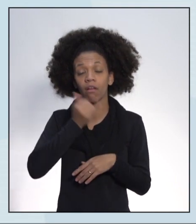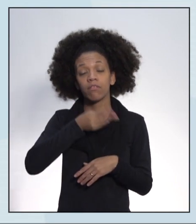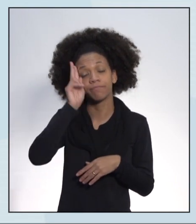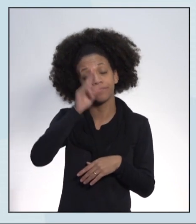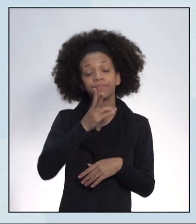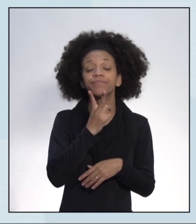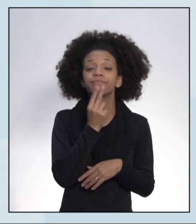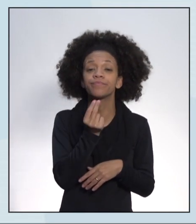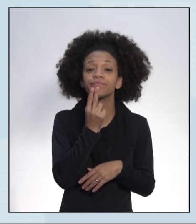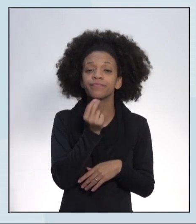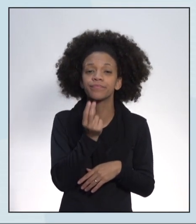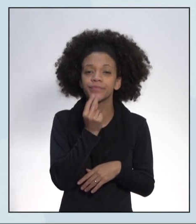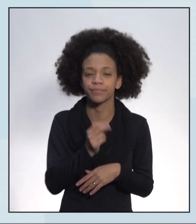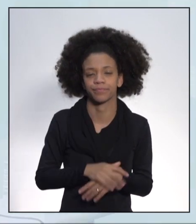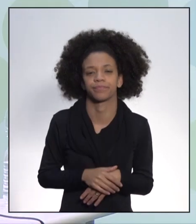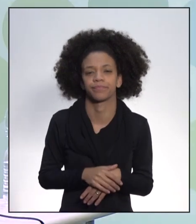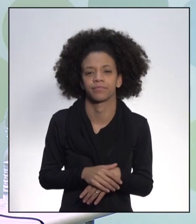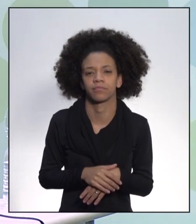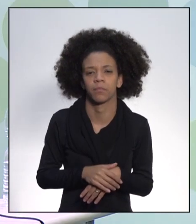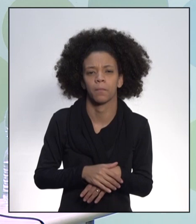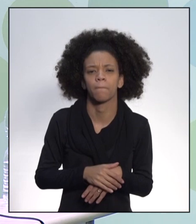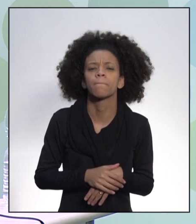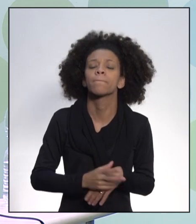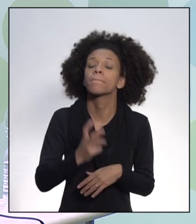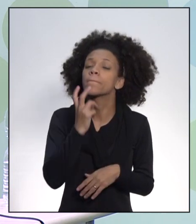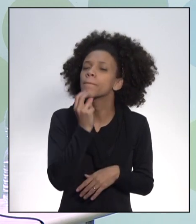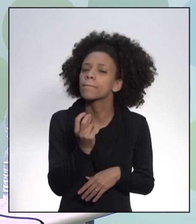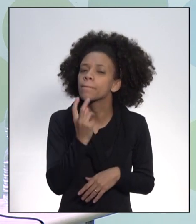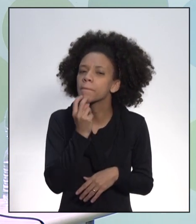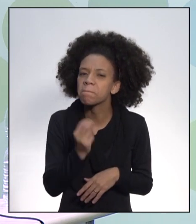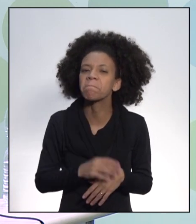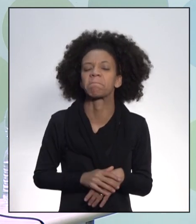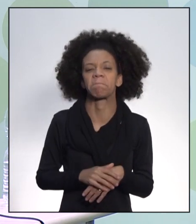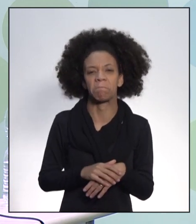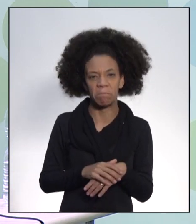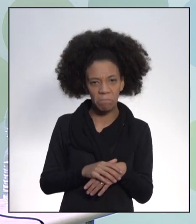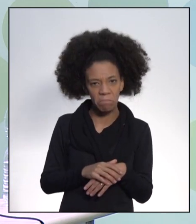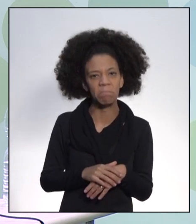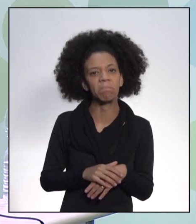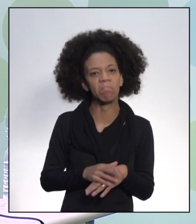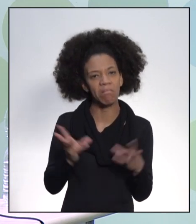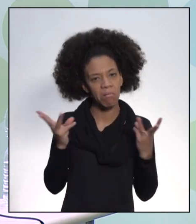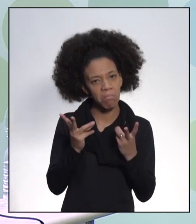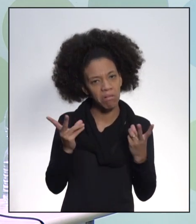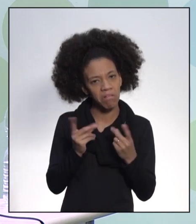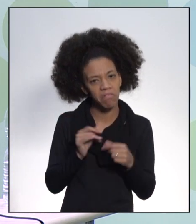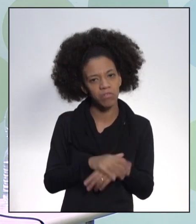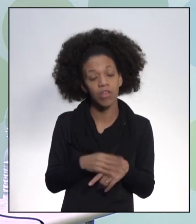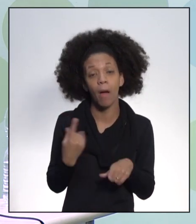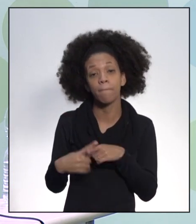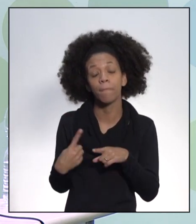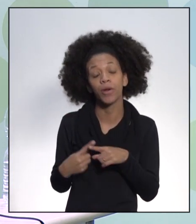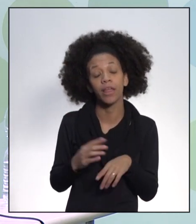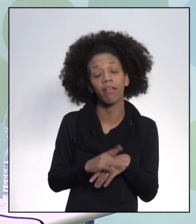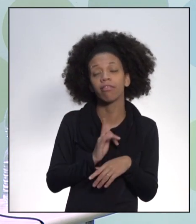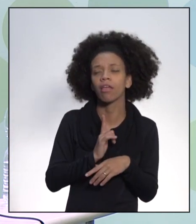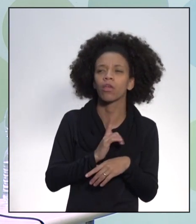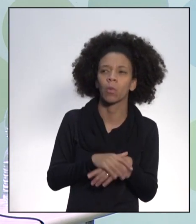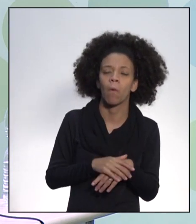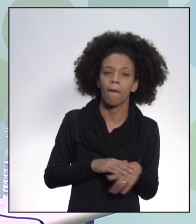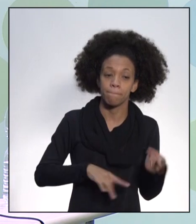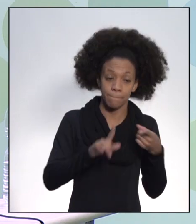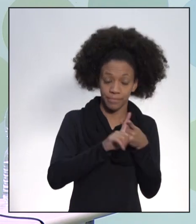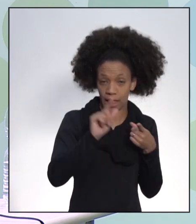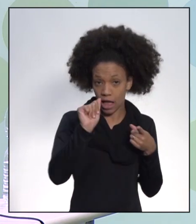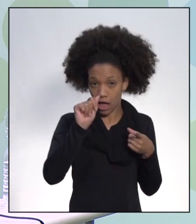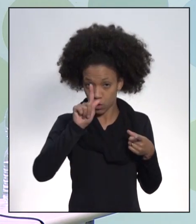Assis. Machado de Assis. É um conto genial do Machado de Assis, né? O quê? Você tem lá uma agulha